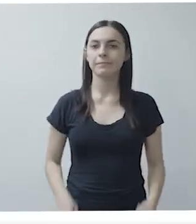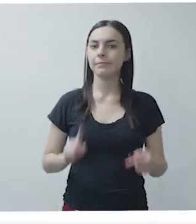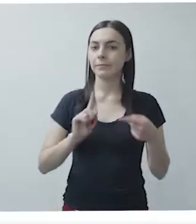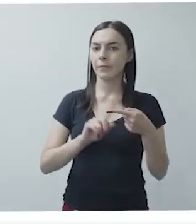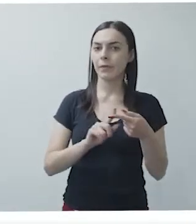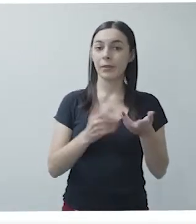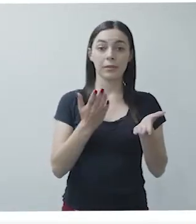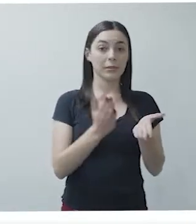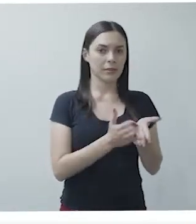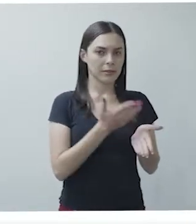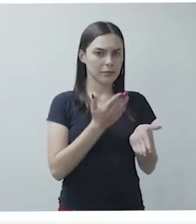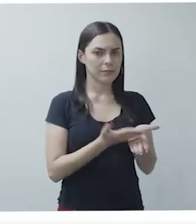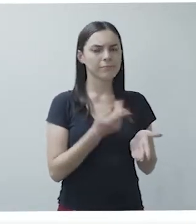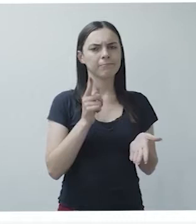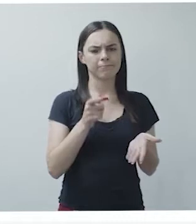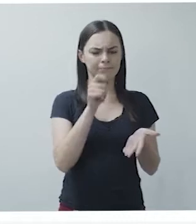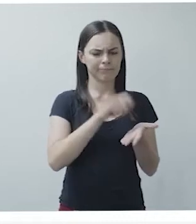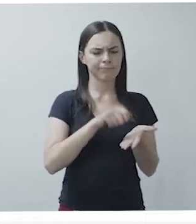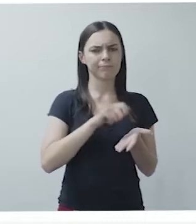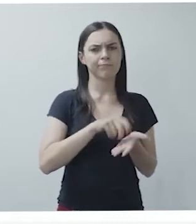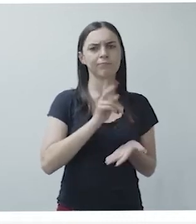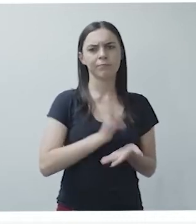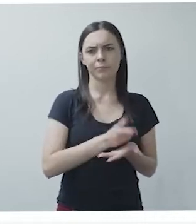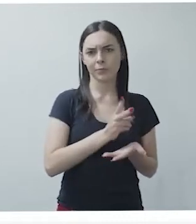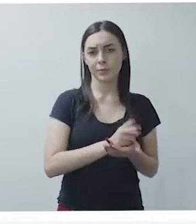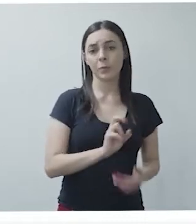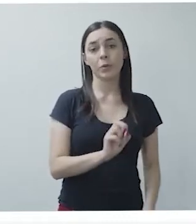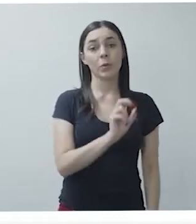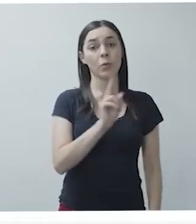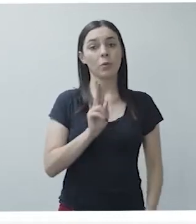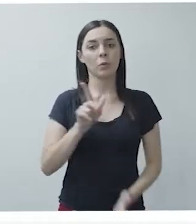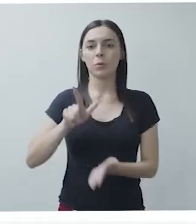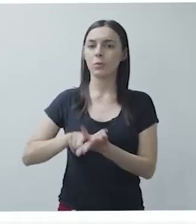que você já faz o registro, ou uma folha sulfite.